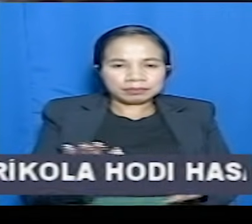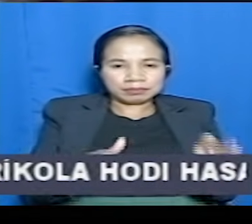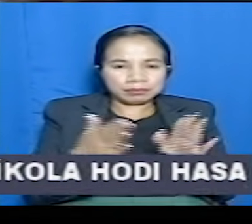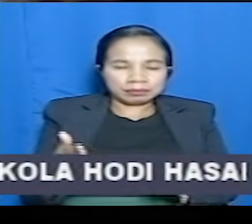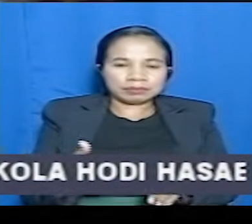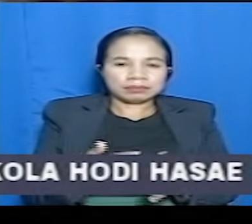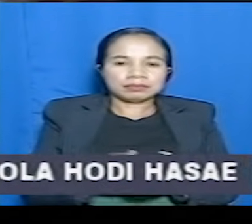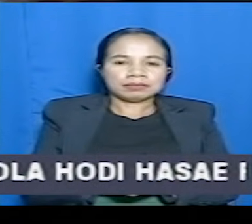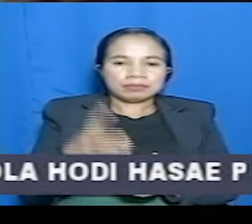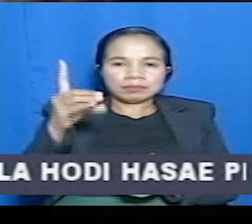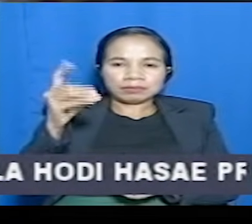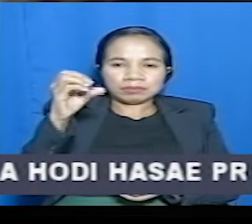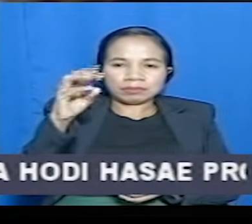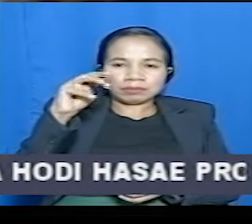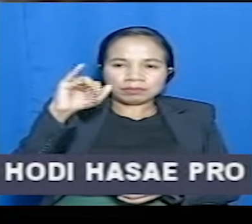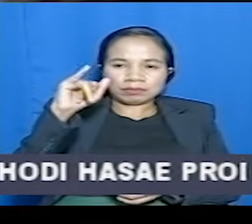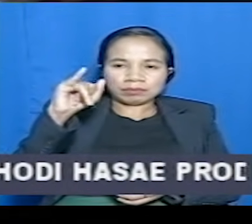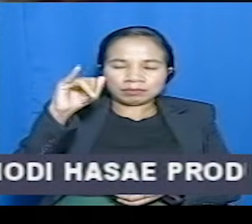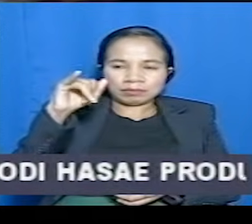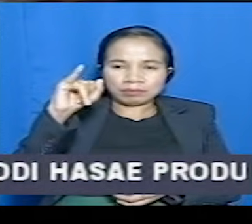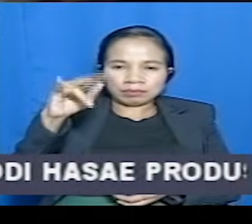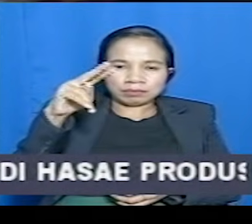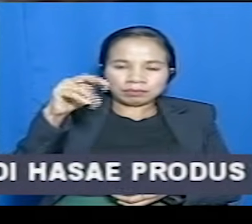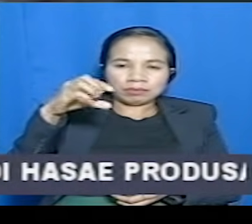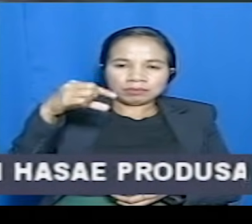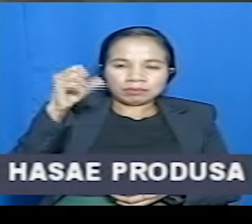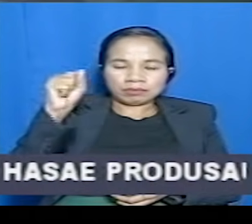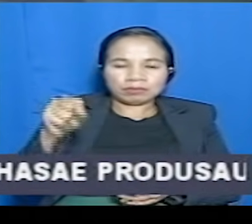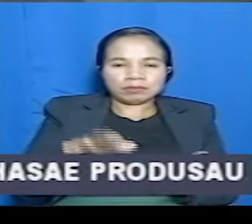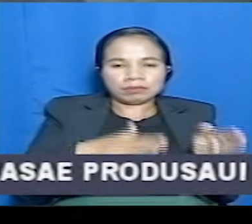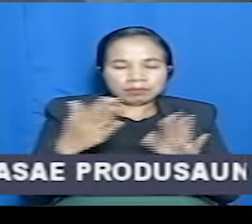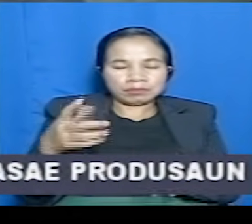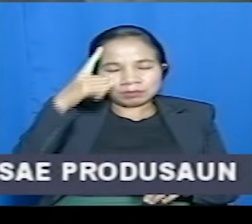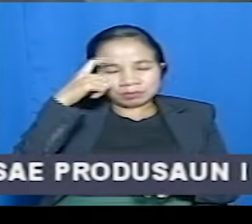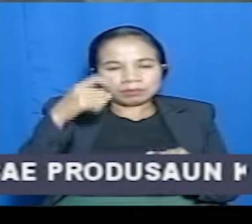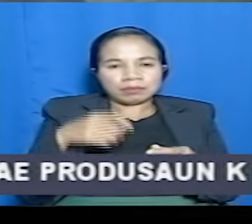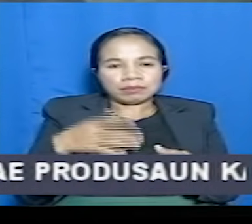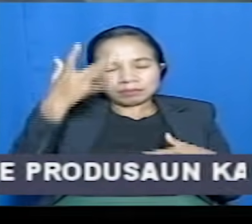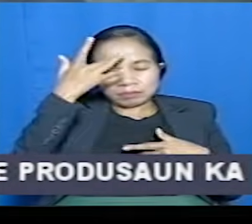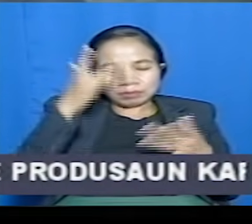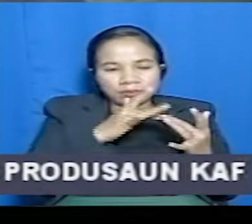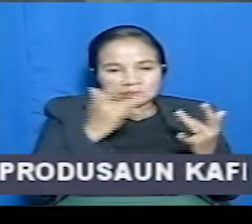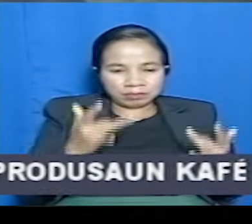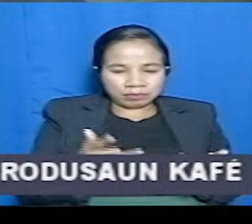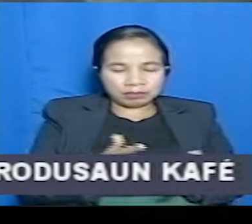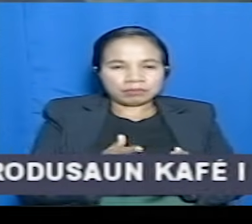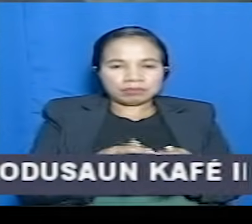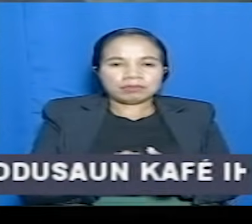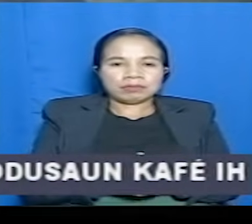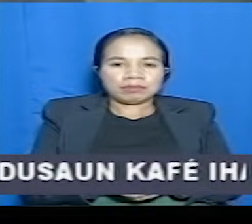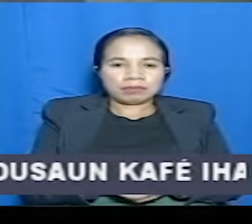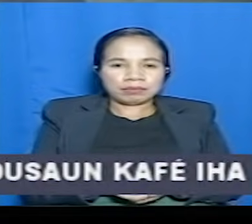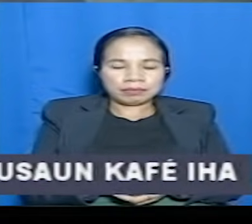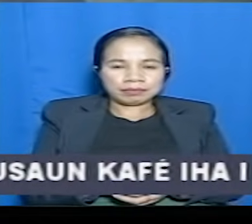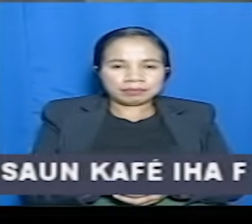Matibian Domingos da Costa alias Mabutar, mate tamba sofre moras pulmão no atencanec no mos